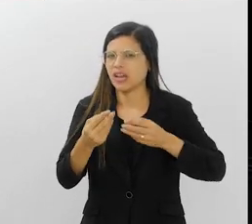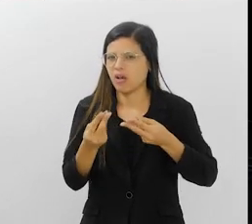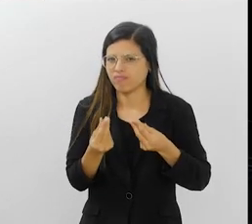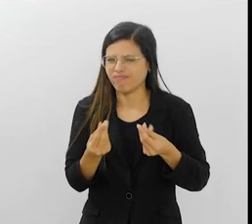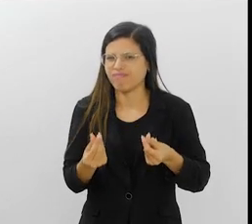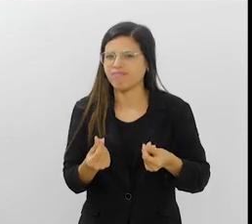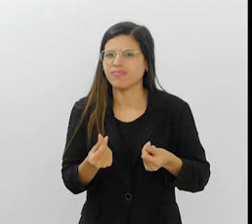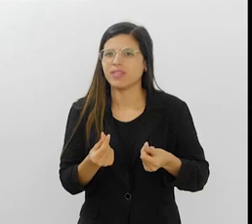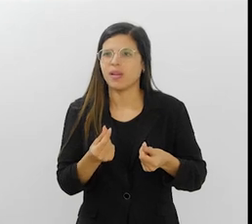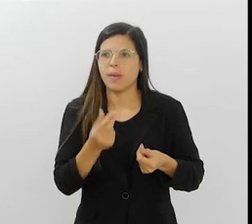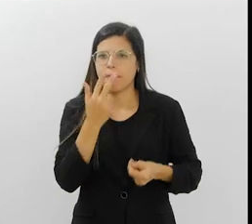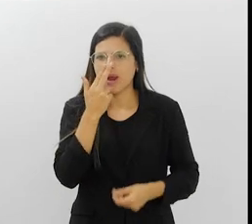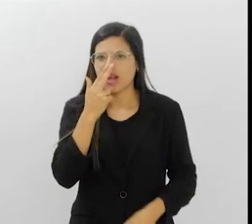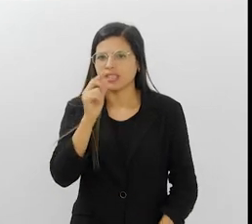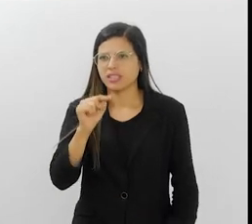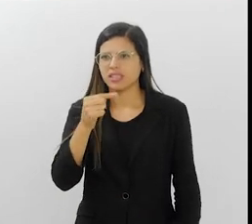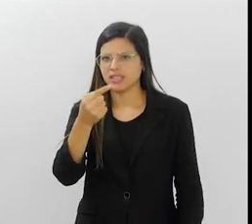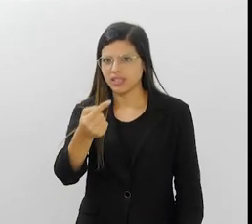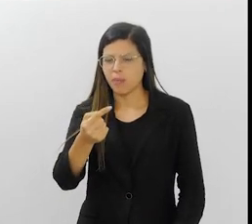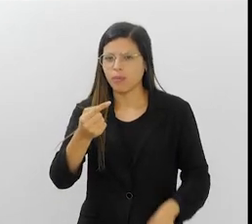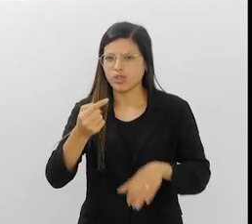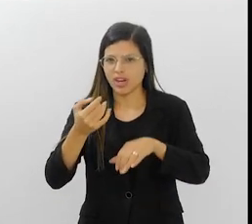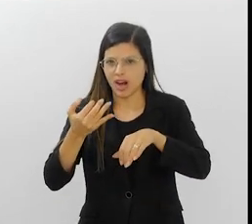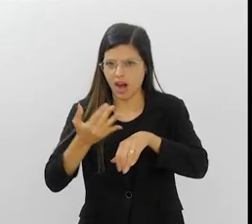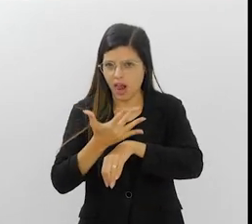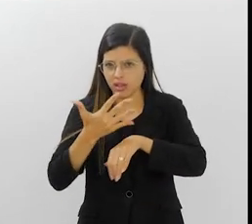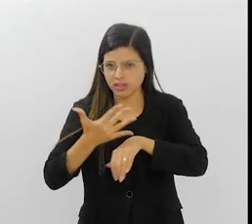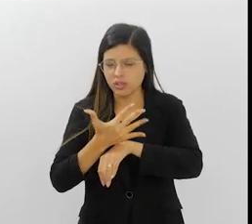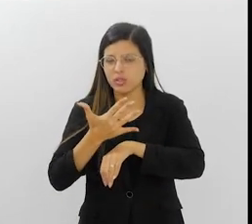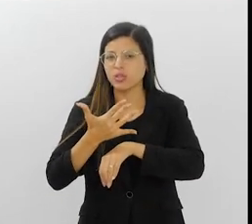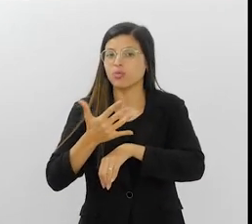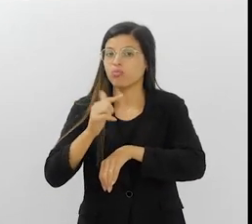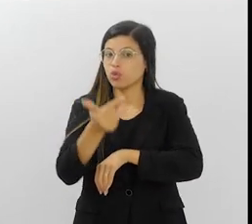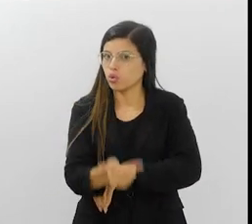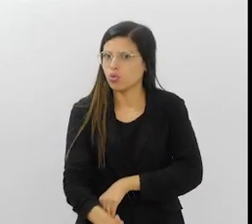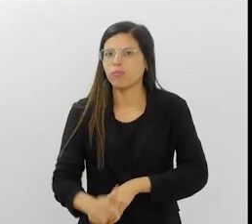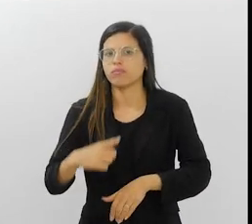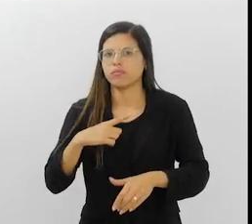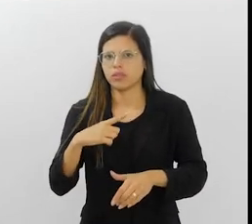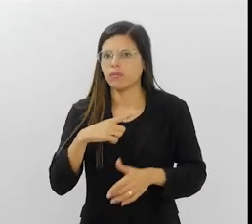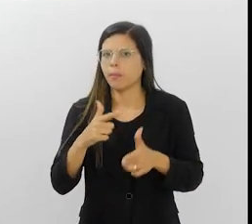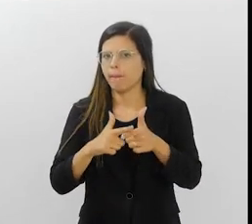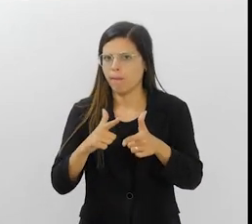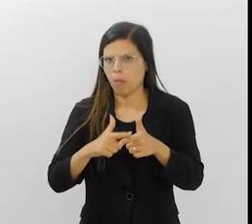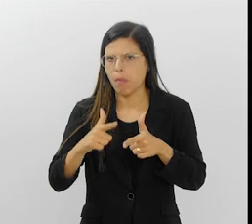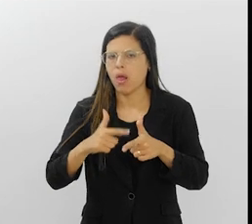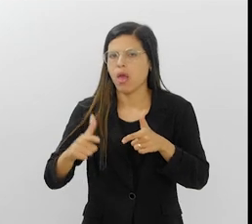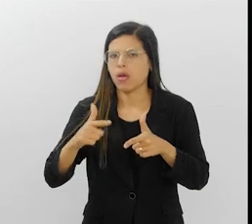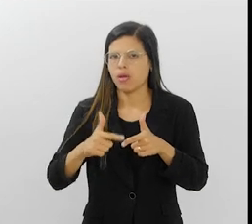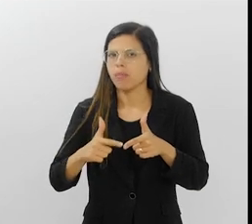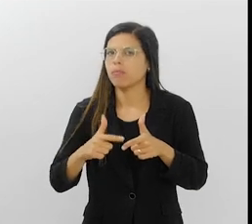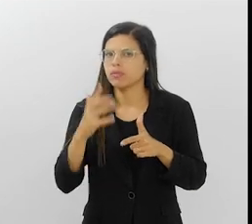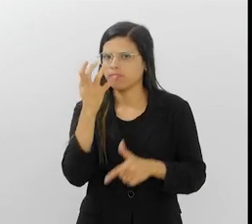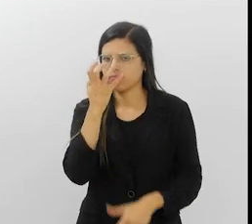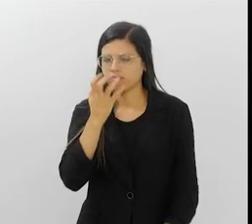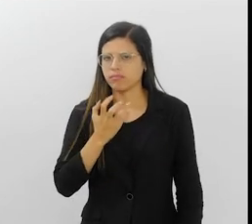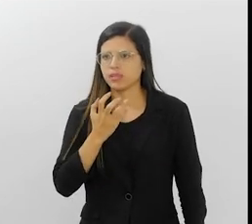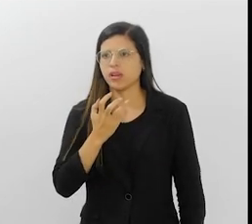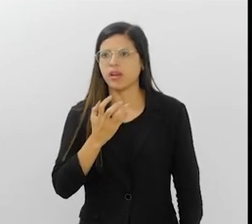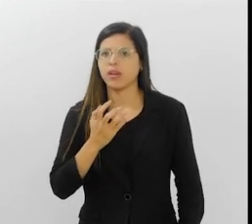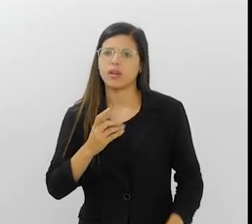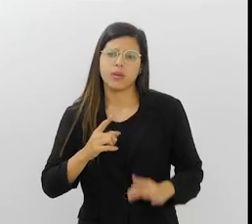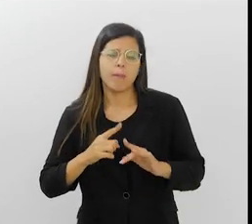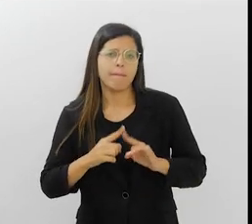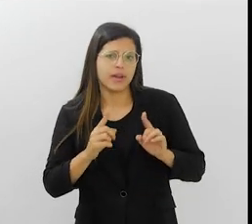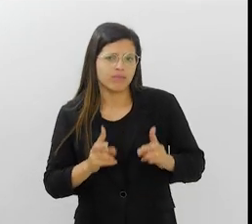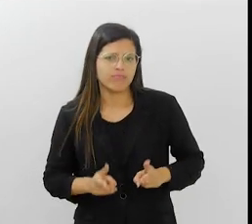Parece que na próxima... logo depois que a Grande Rio trouxe também de novo, ele deu um problema, que vazou o combustível e deu um problema onde serve.